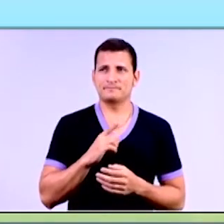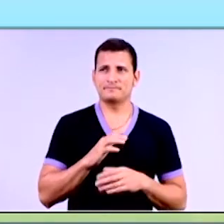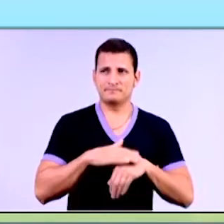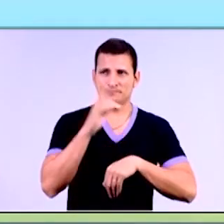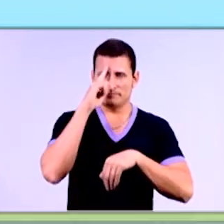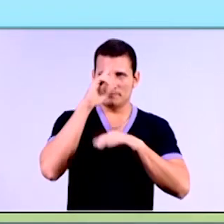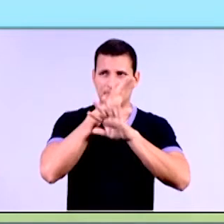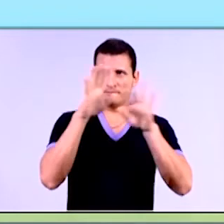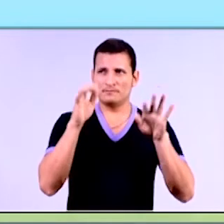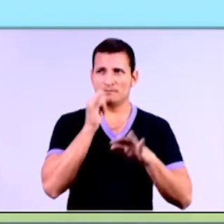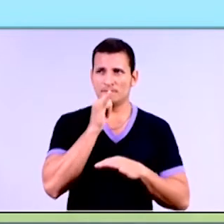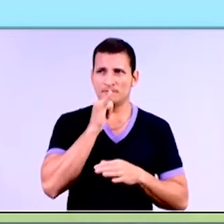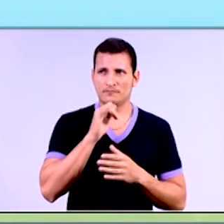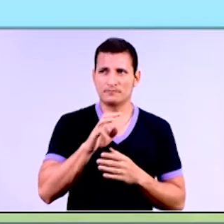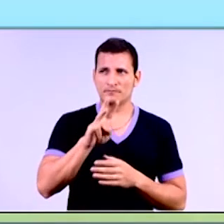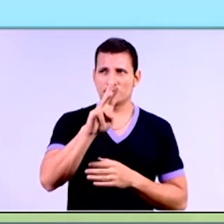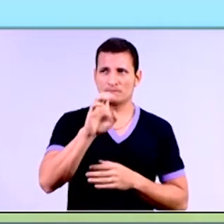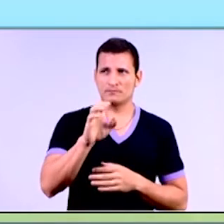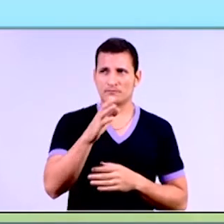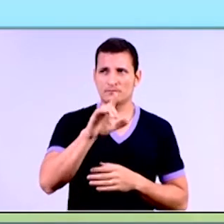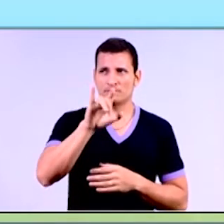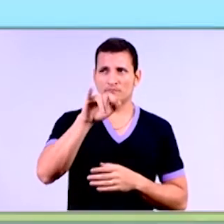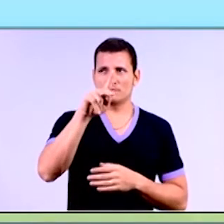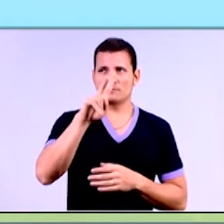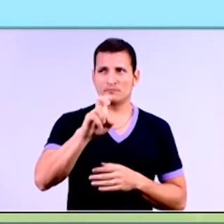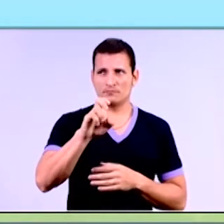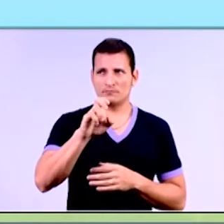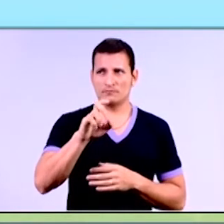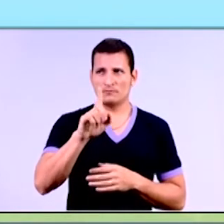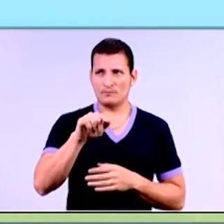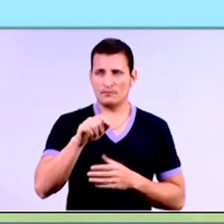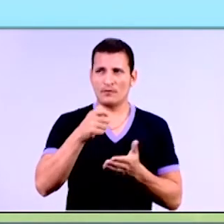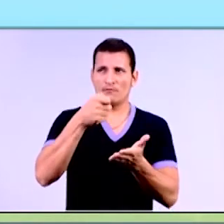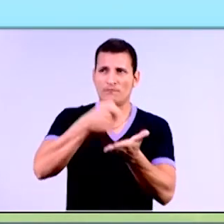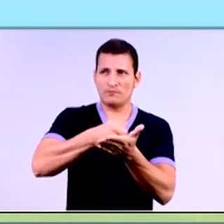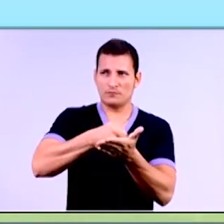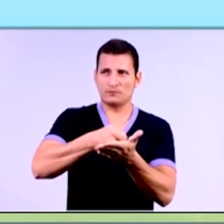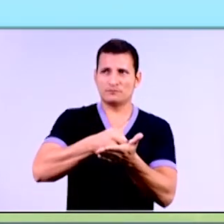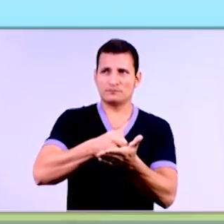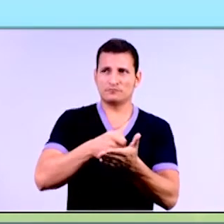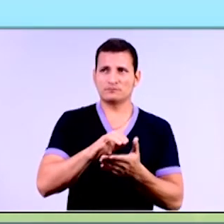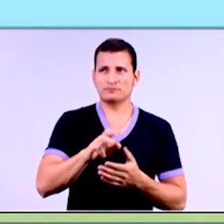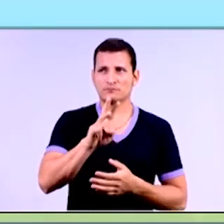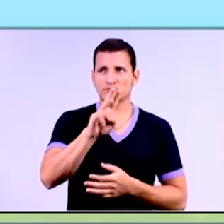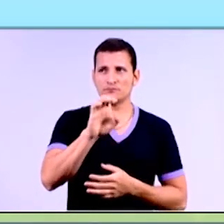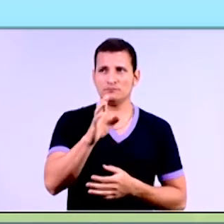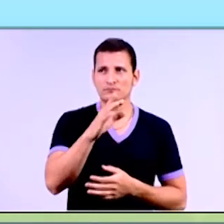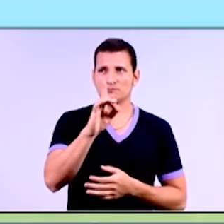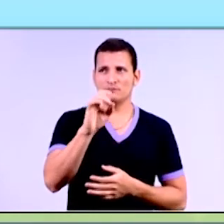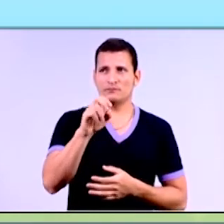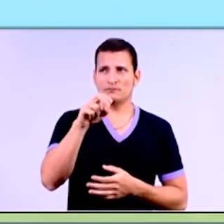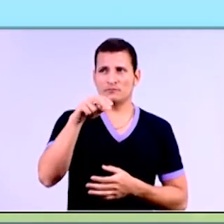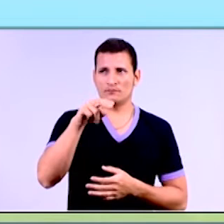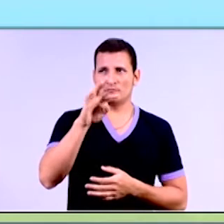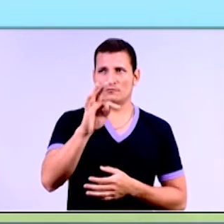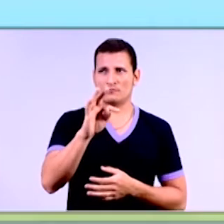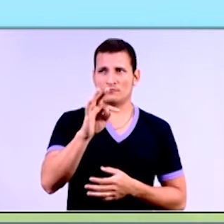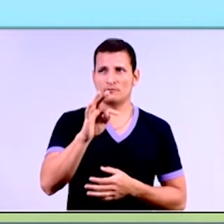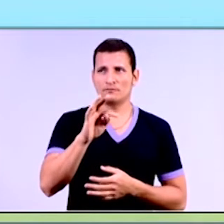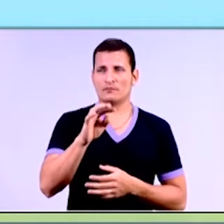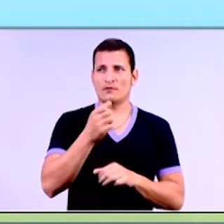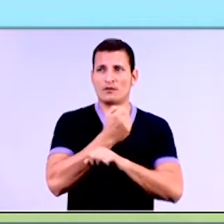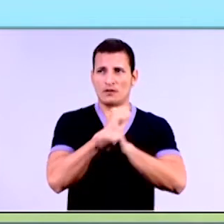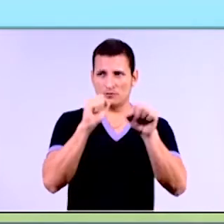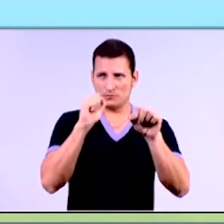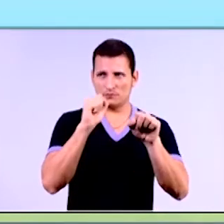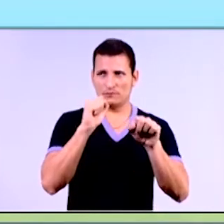claro. Por exemplo, we like to study in English, a forma afirmativa. We don't like to study in English, forma negativa. Do we like